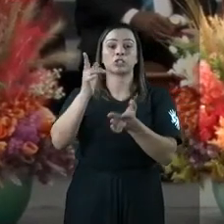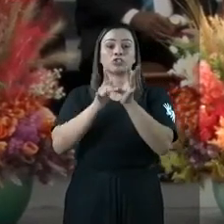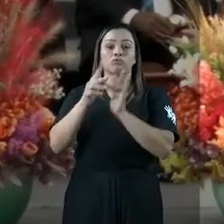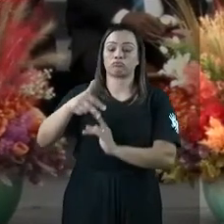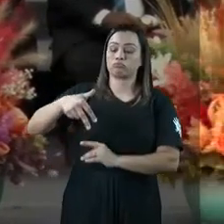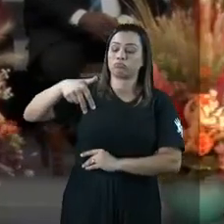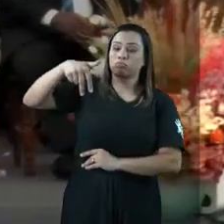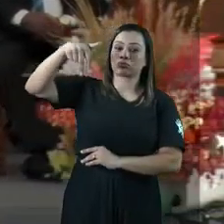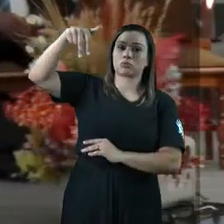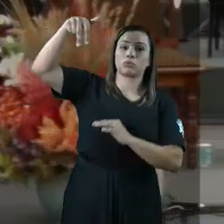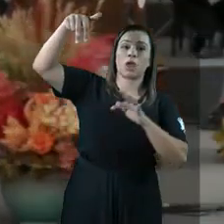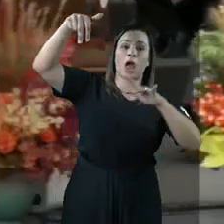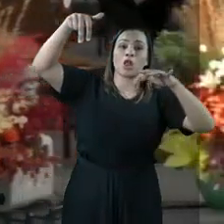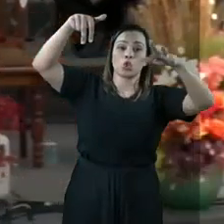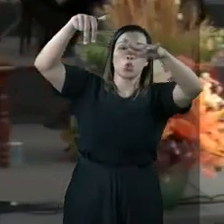nuvem.